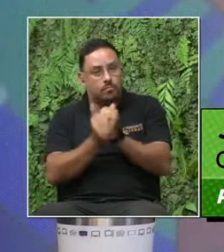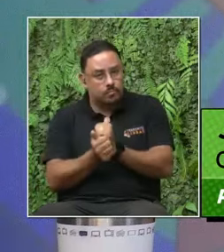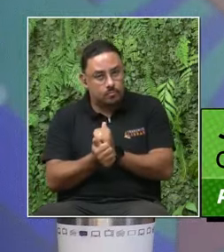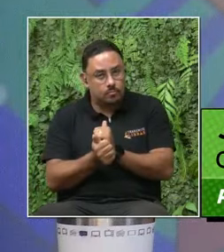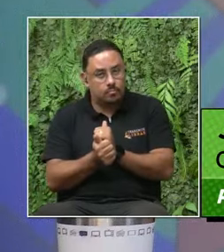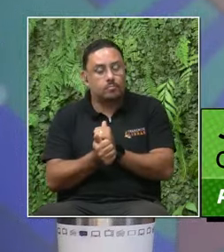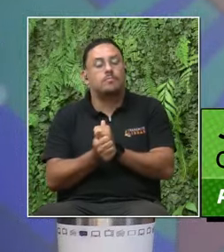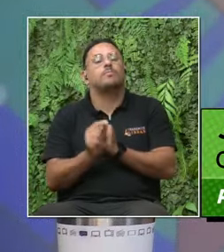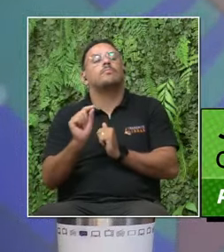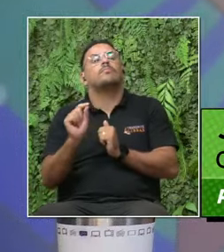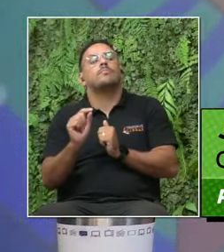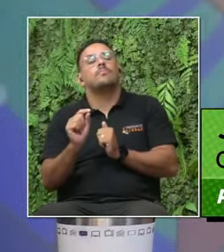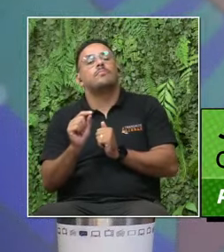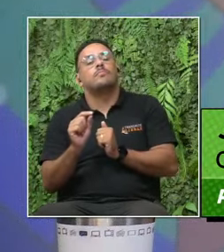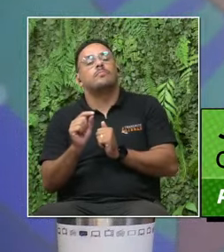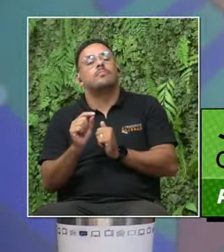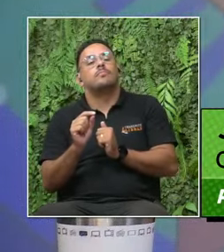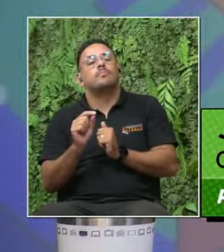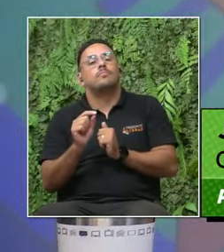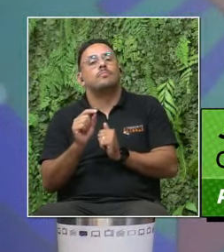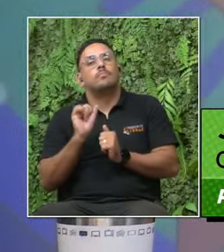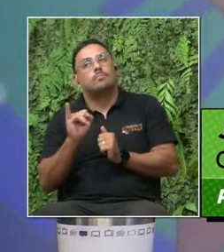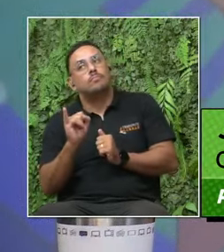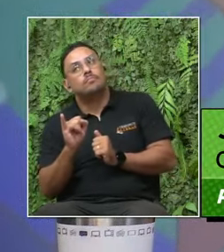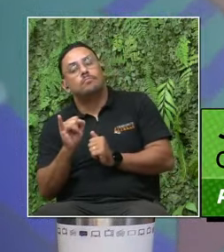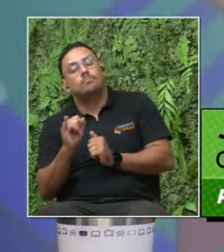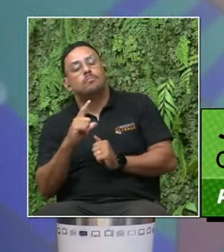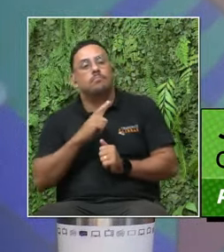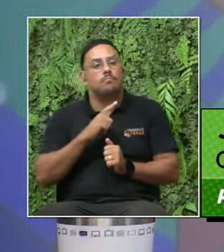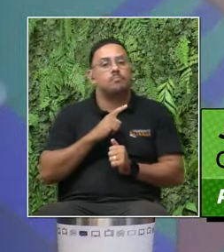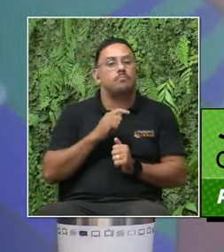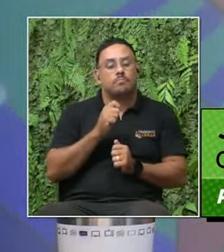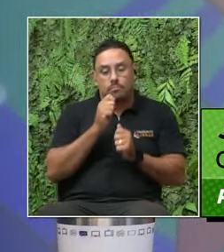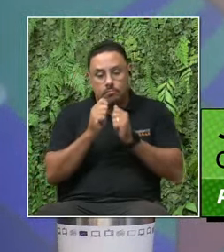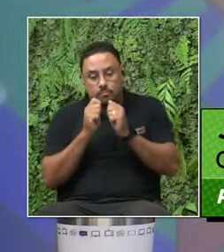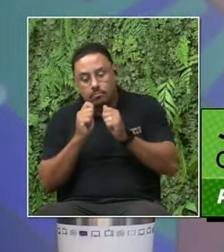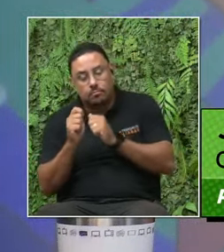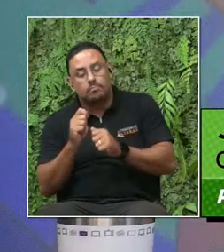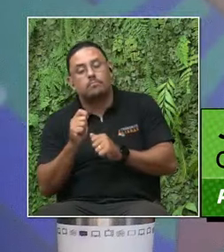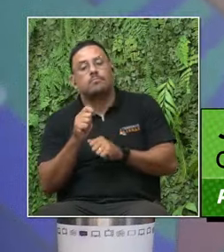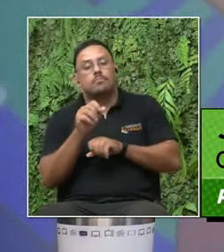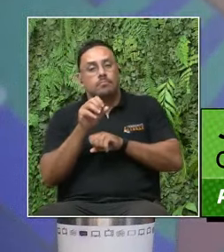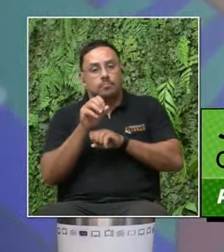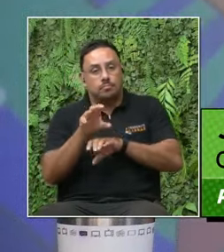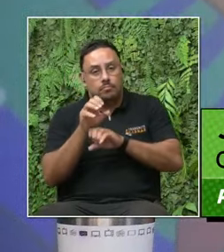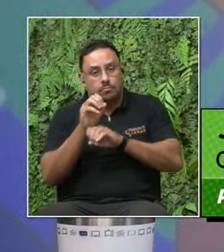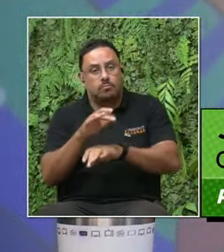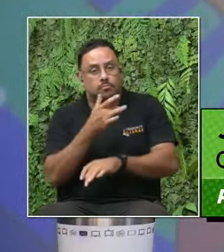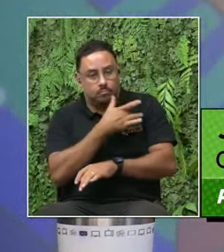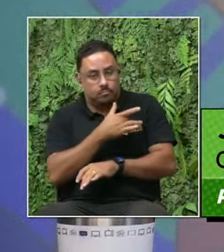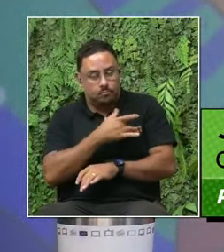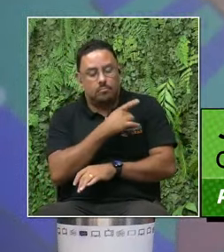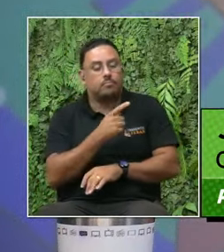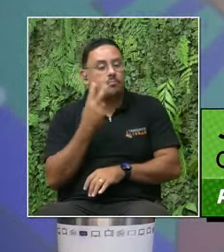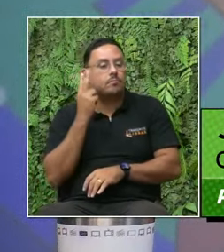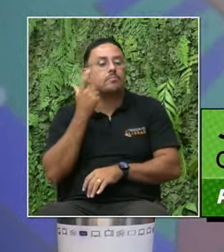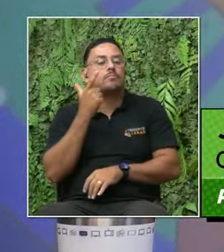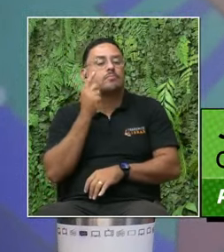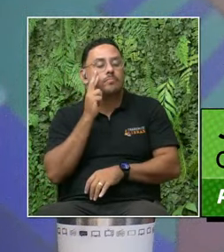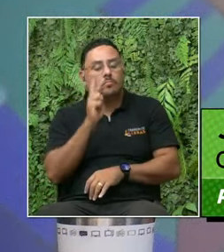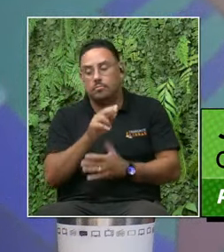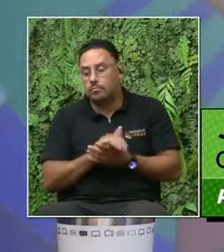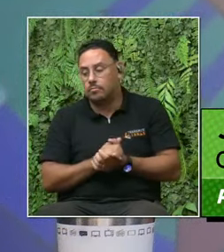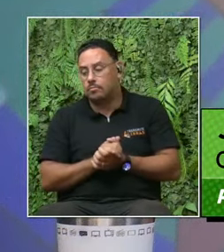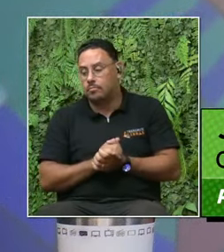temporada né Eh se houver realmente a entrevista coletiva do técnico do Cruzeiro também a gente vai ouvir alando que vai